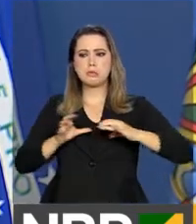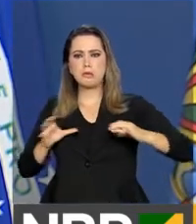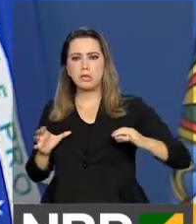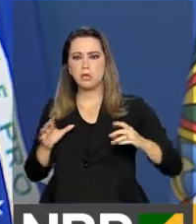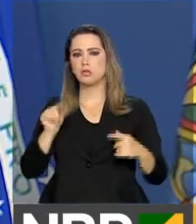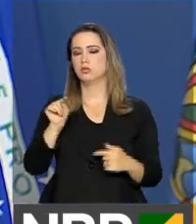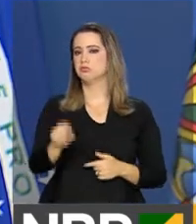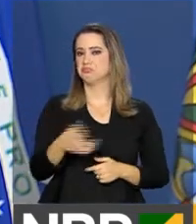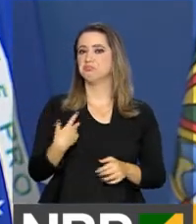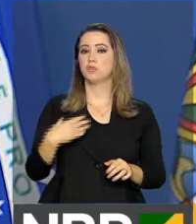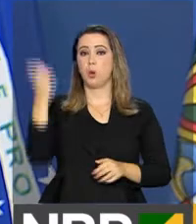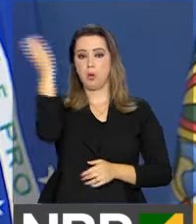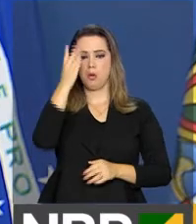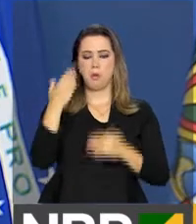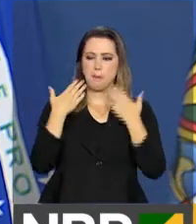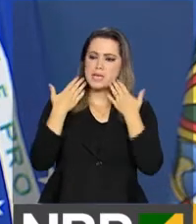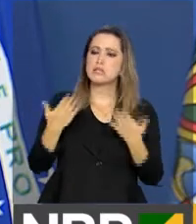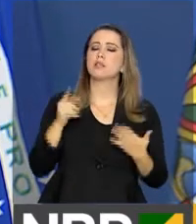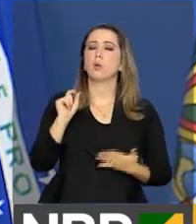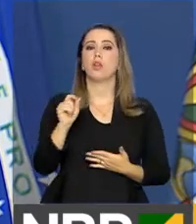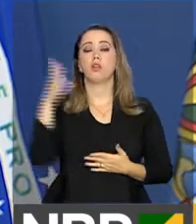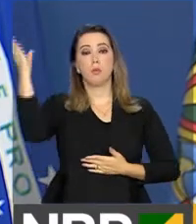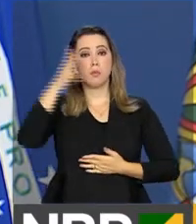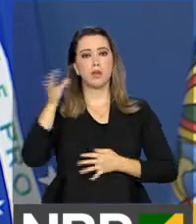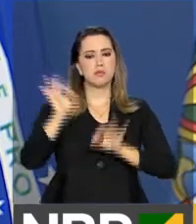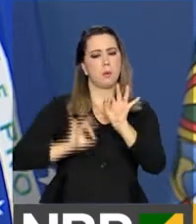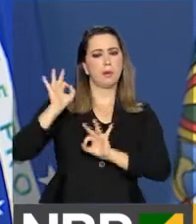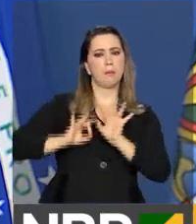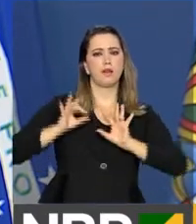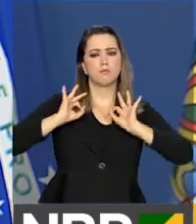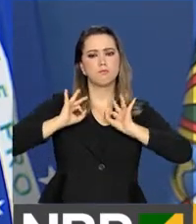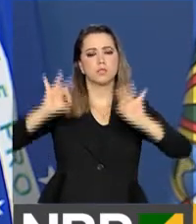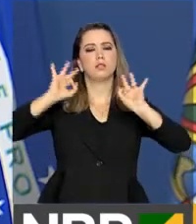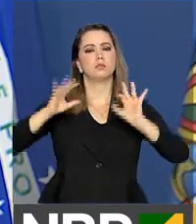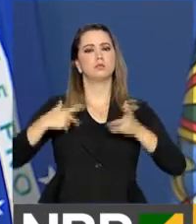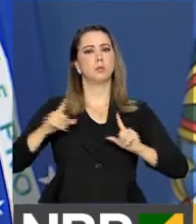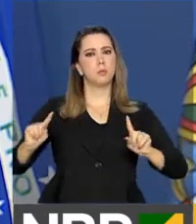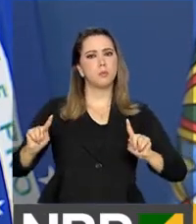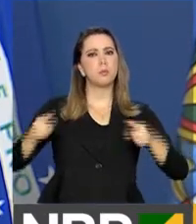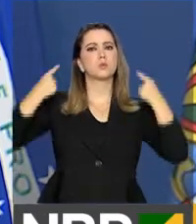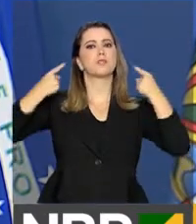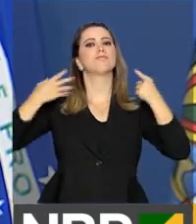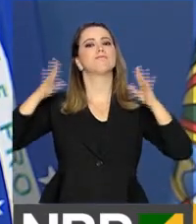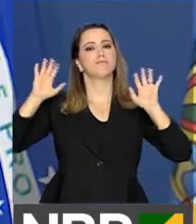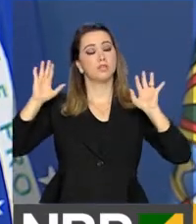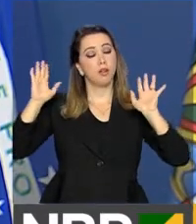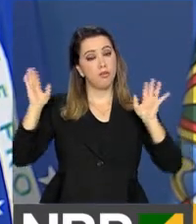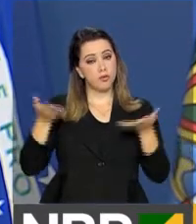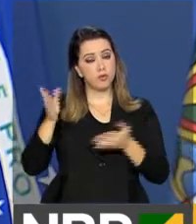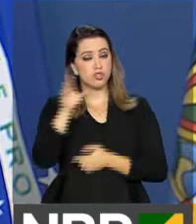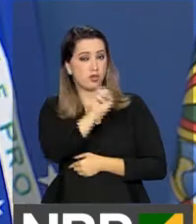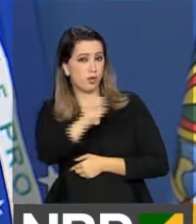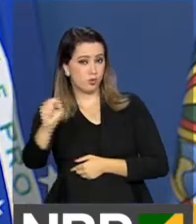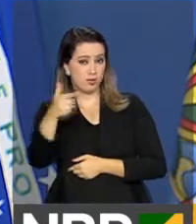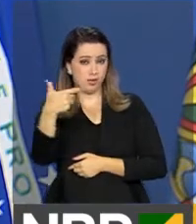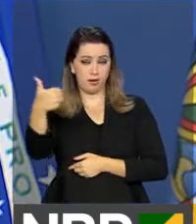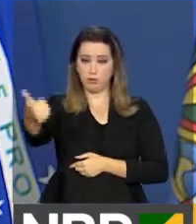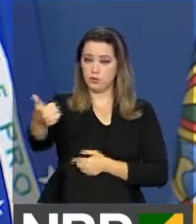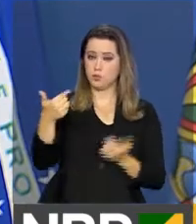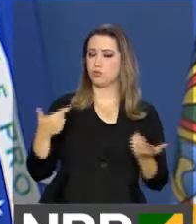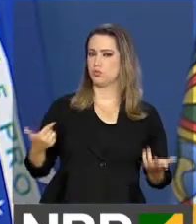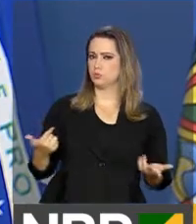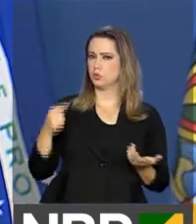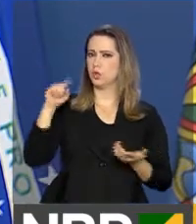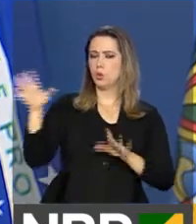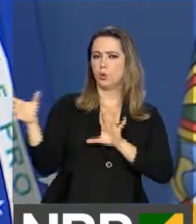brasil mais preparado para os desafios do século 21 um brasil mais